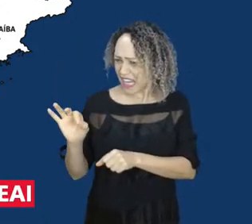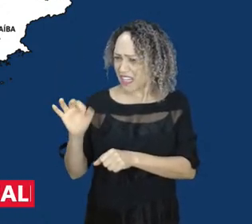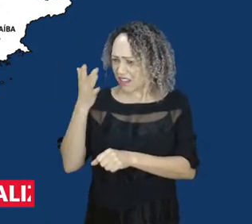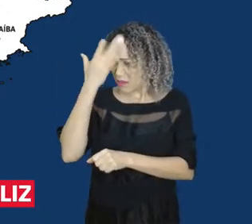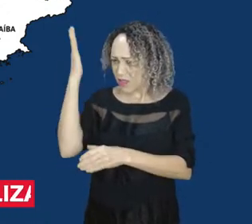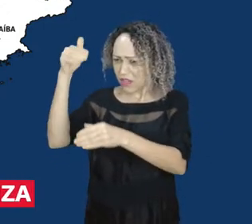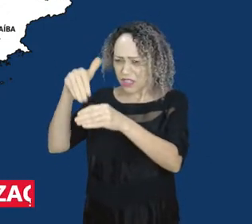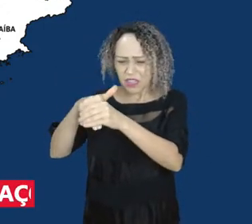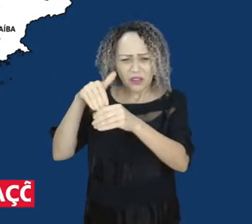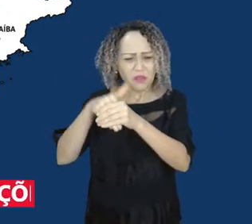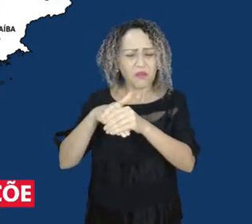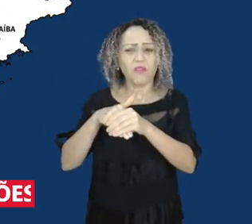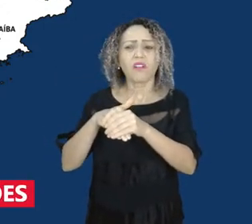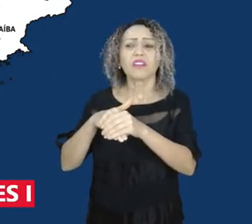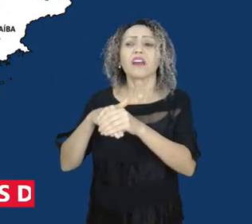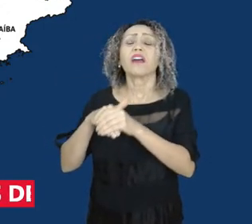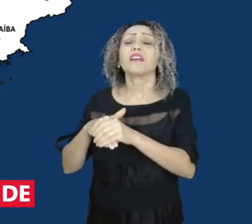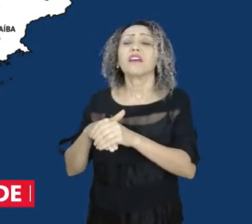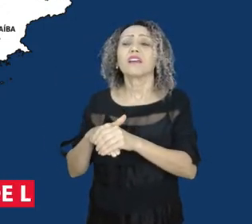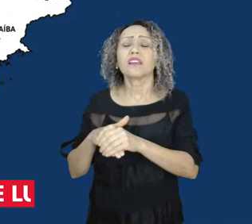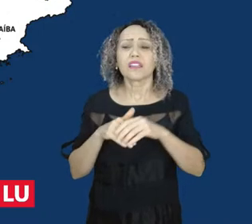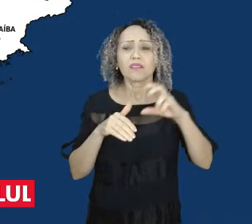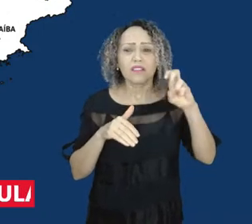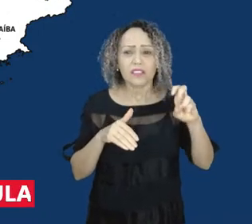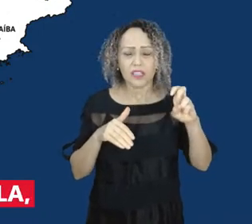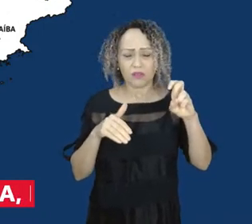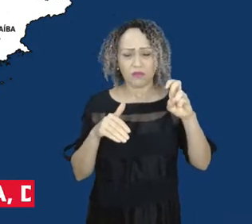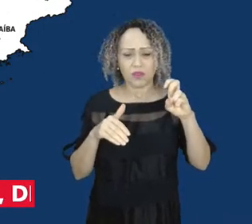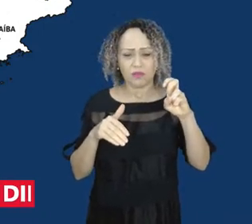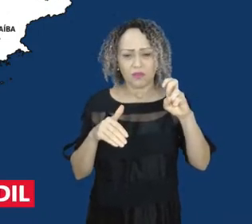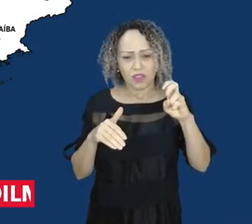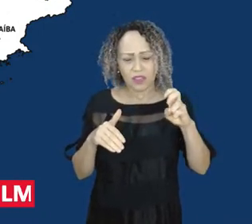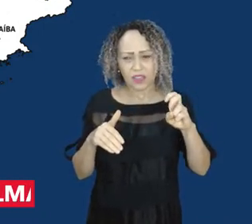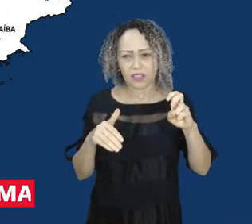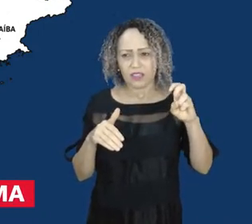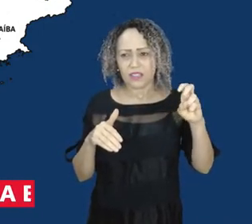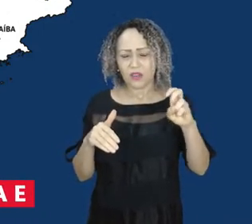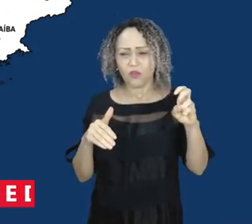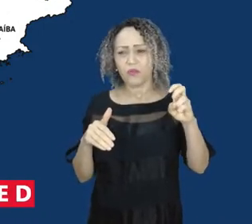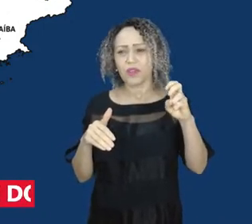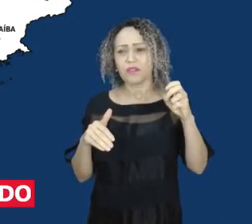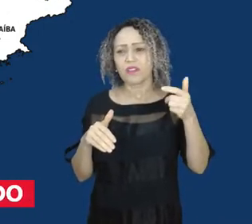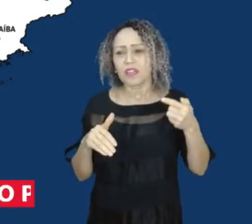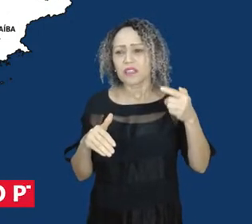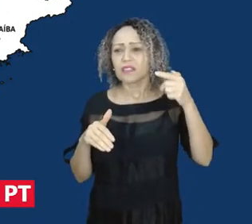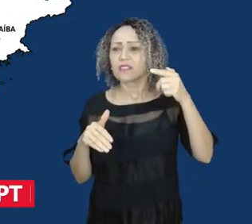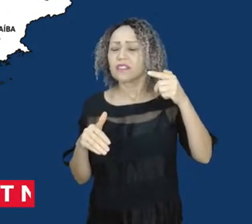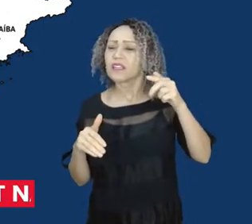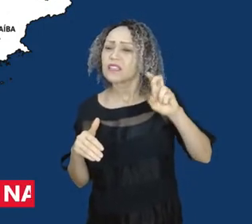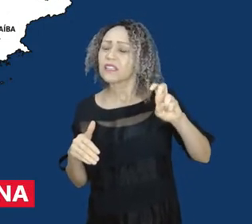contingente entre os 5.570 municípios brasileiros, com